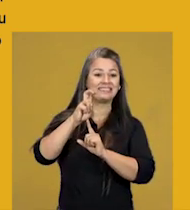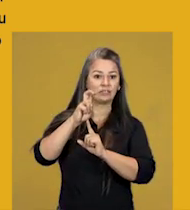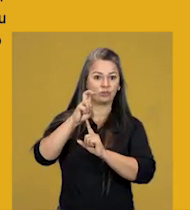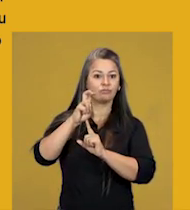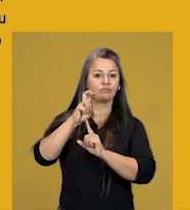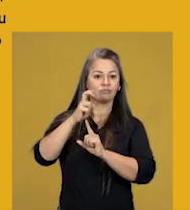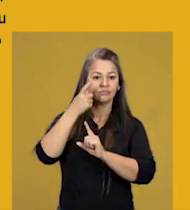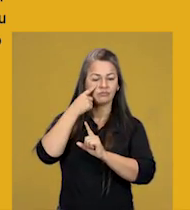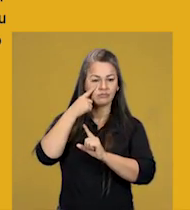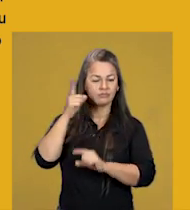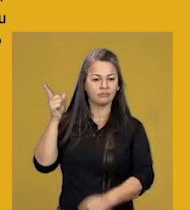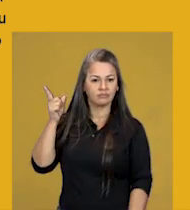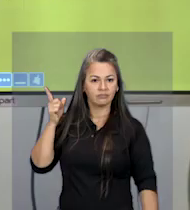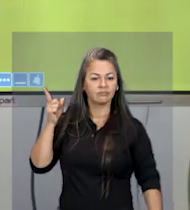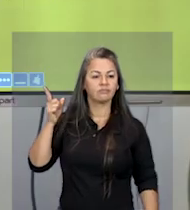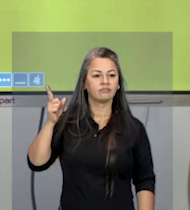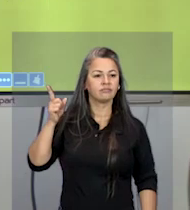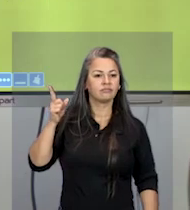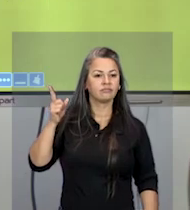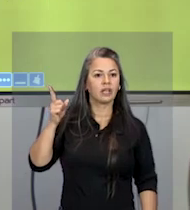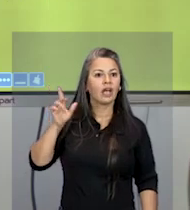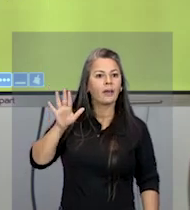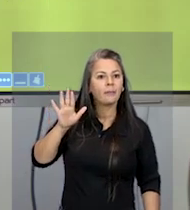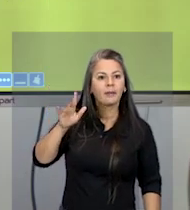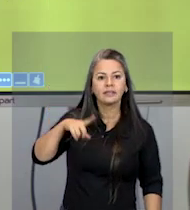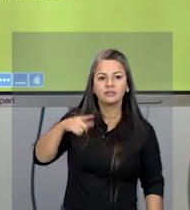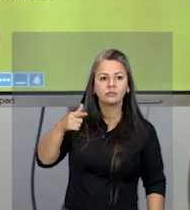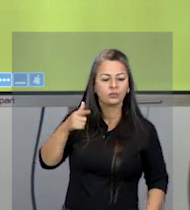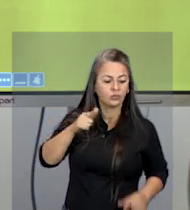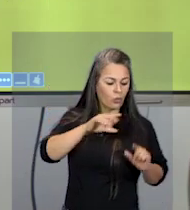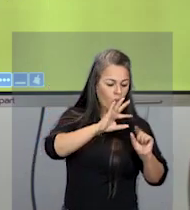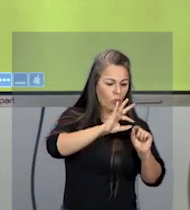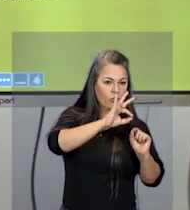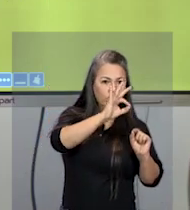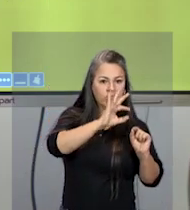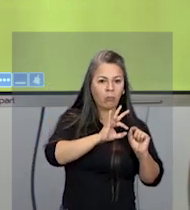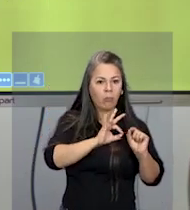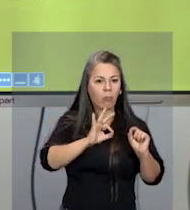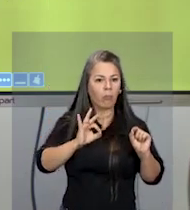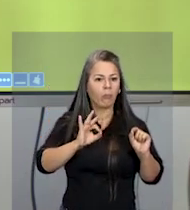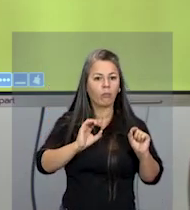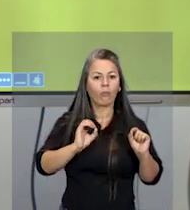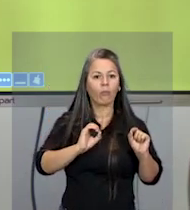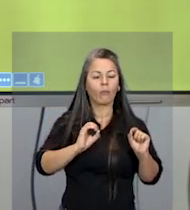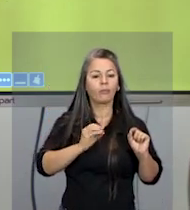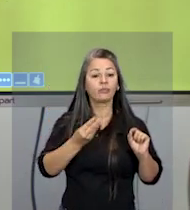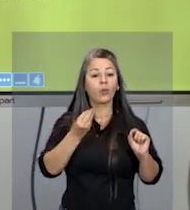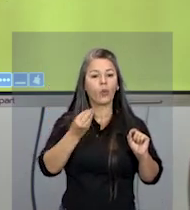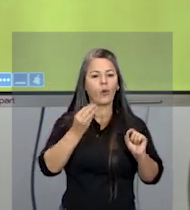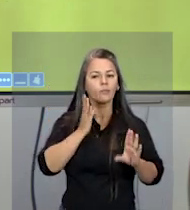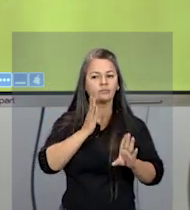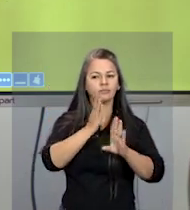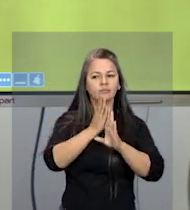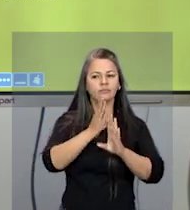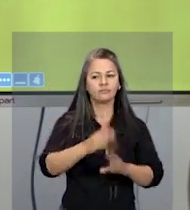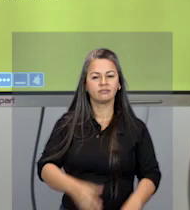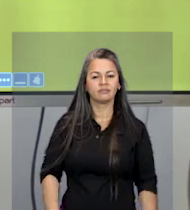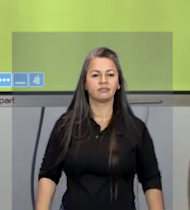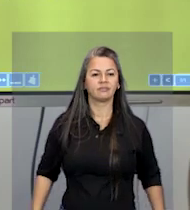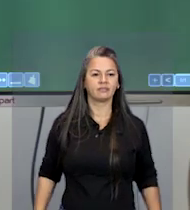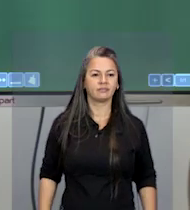vezes 5. Ok? Mas eu não tenho a medida dos lados. E aí, como é que eu vou fazer?